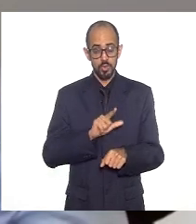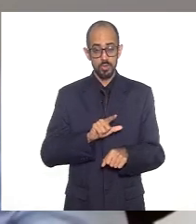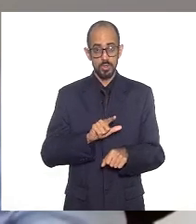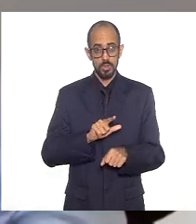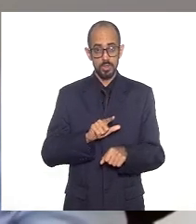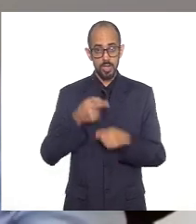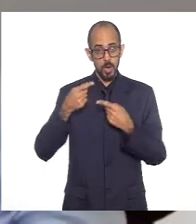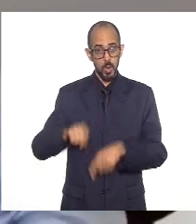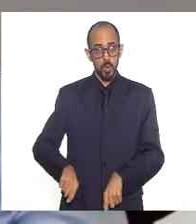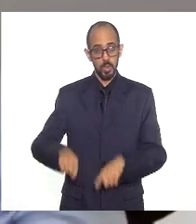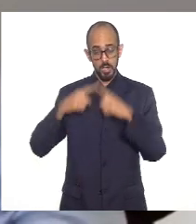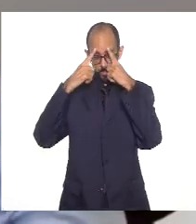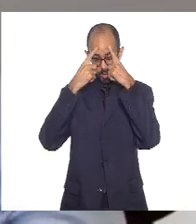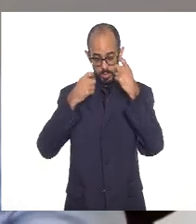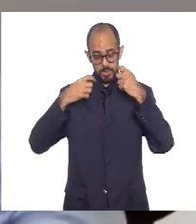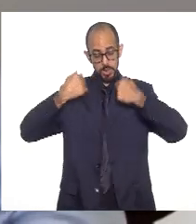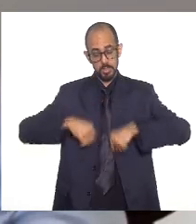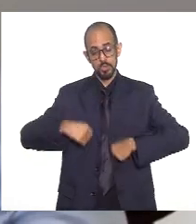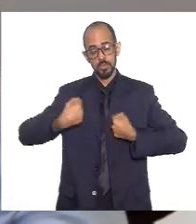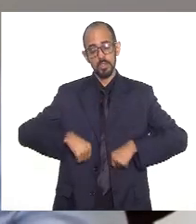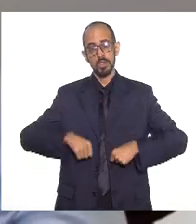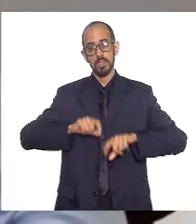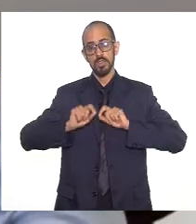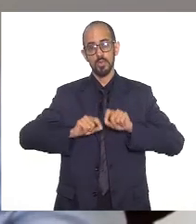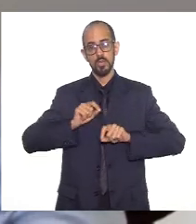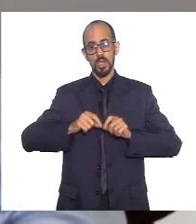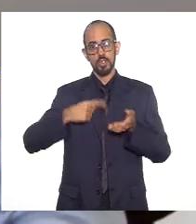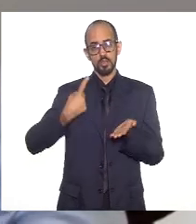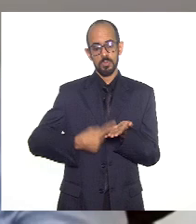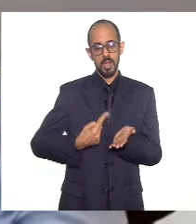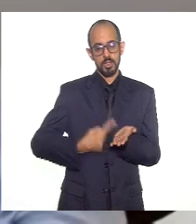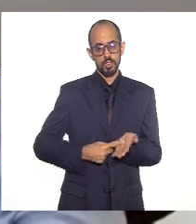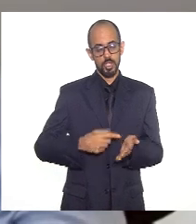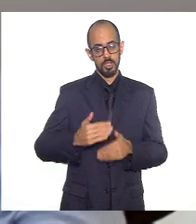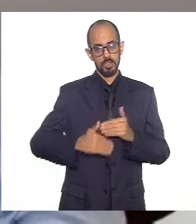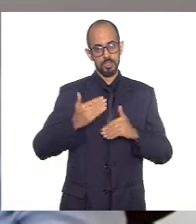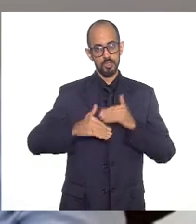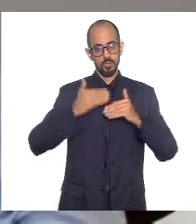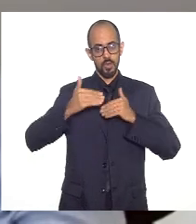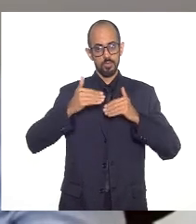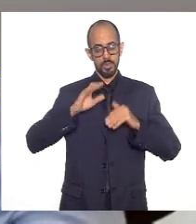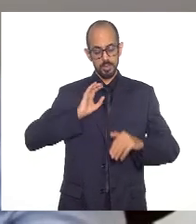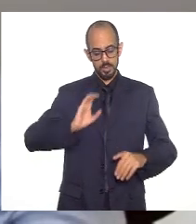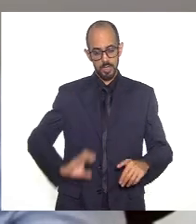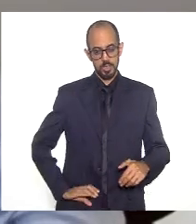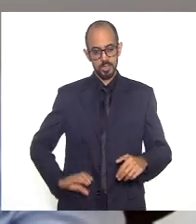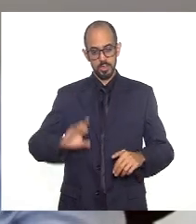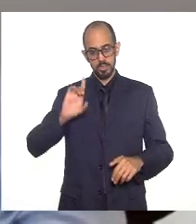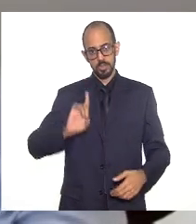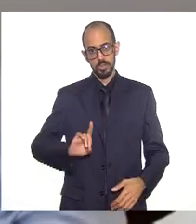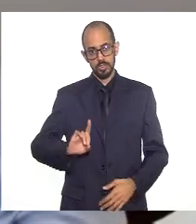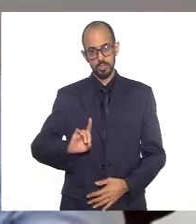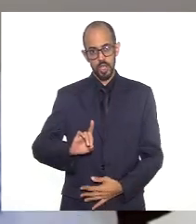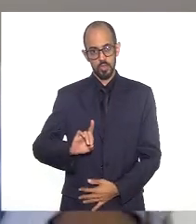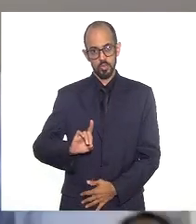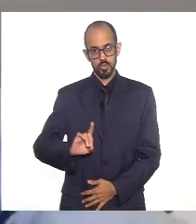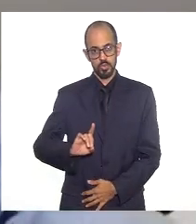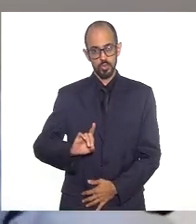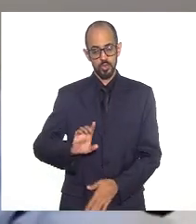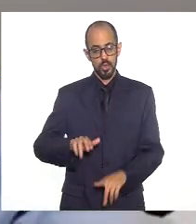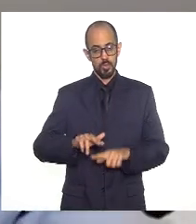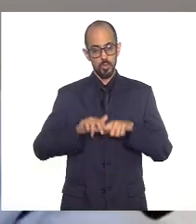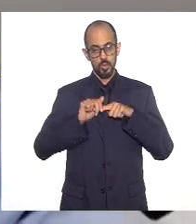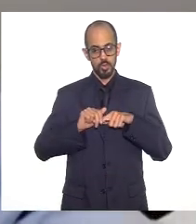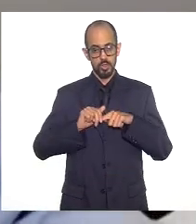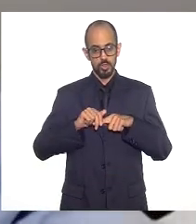depende fundamentalmente de uma agenda de desenvolvimento de cidadania e de direitos. E, nesse sentido, o